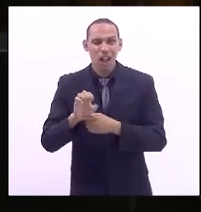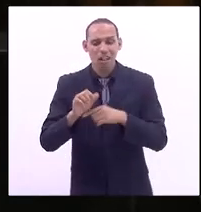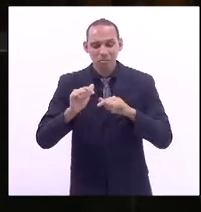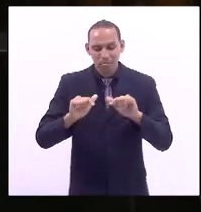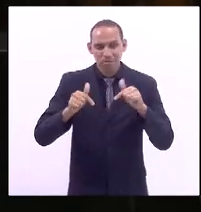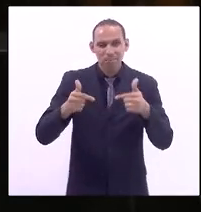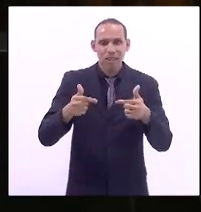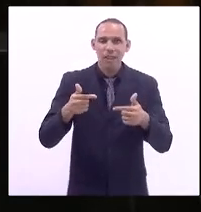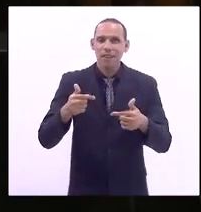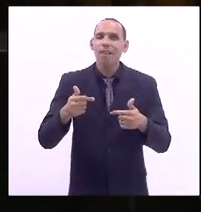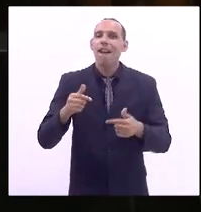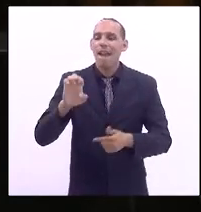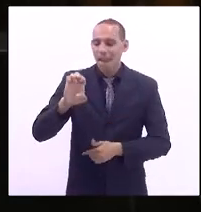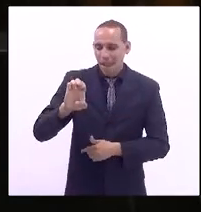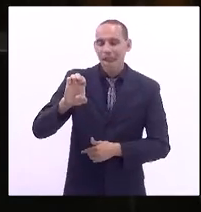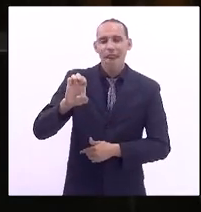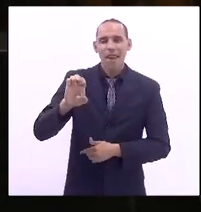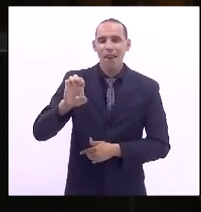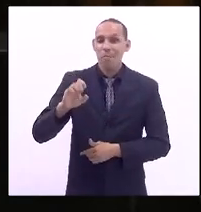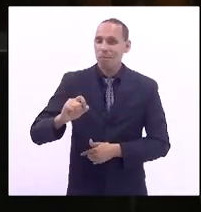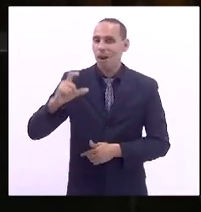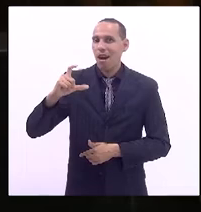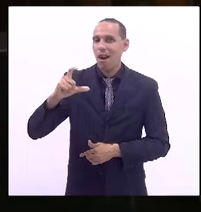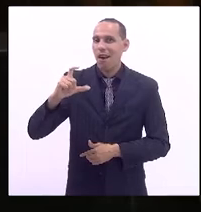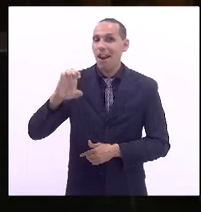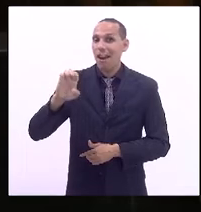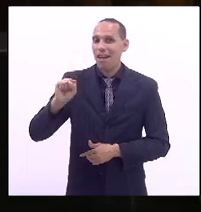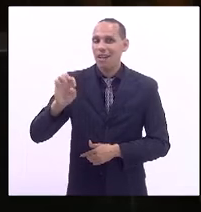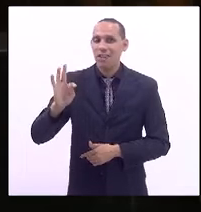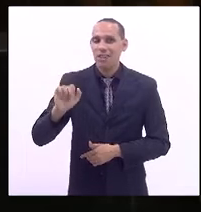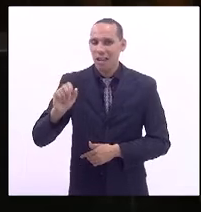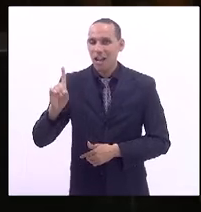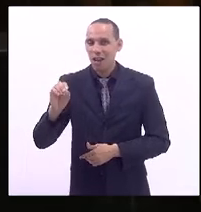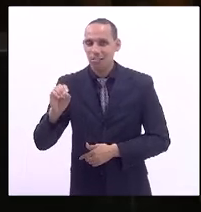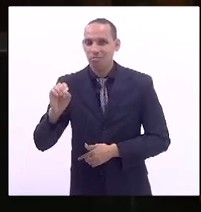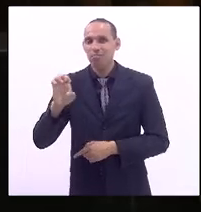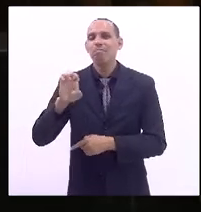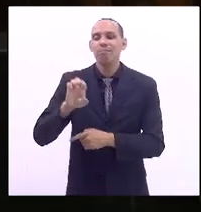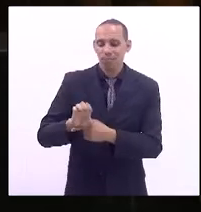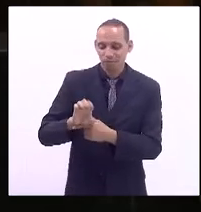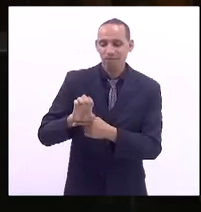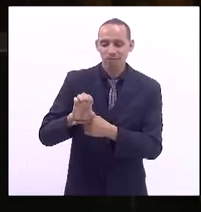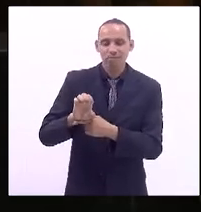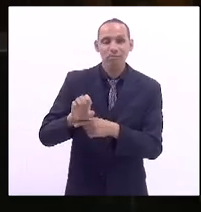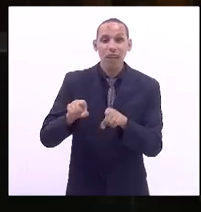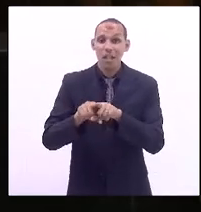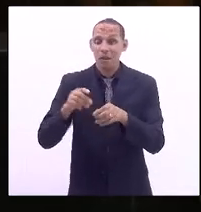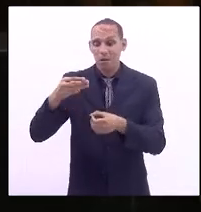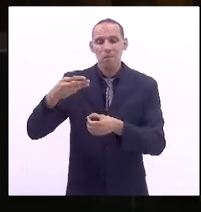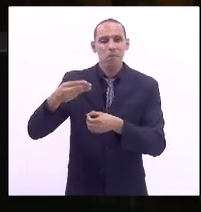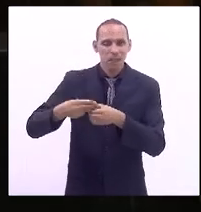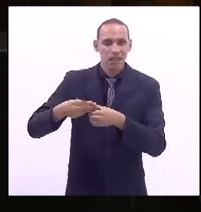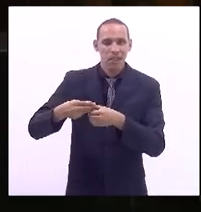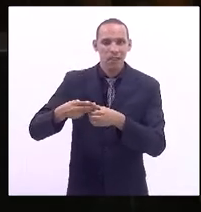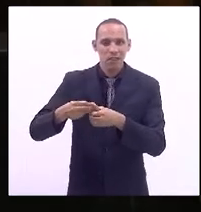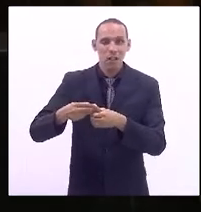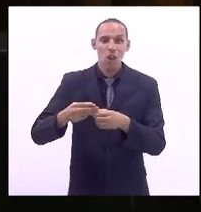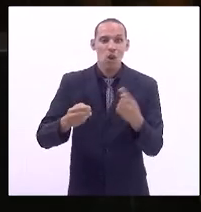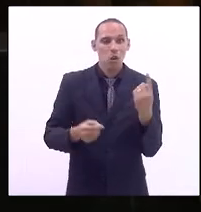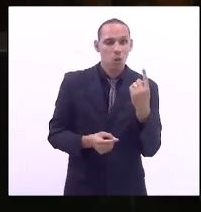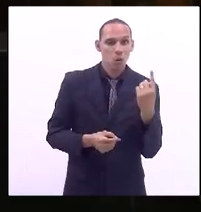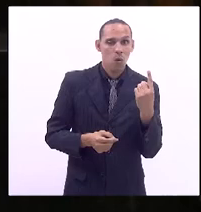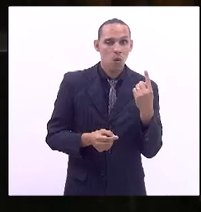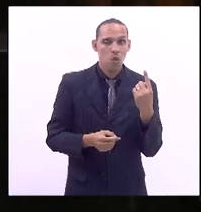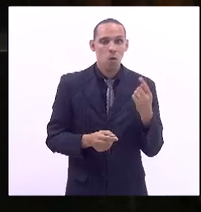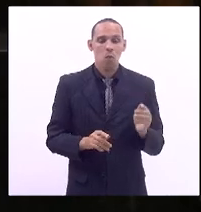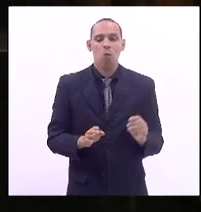Diego o estado com e maiúsculo incluindo estado por meio da sua missão e município por meio das suas ações